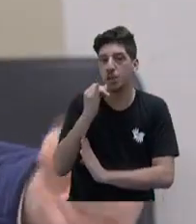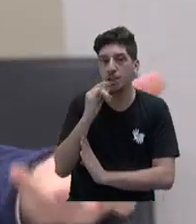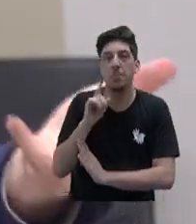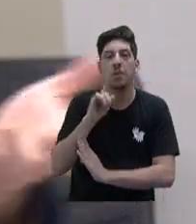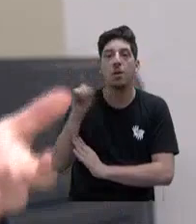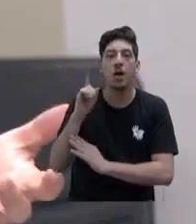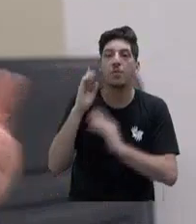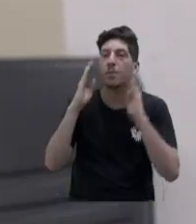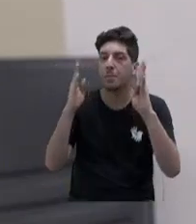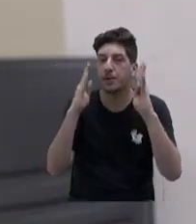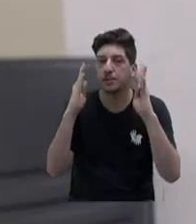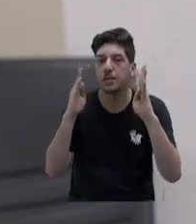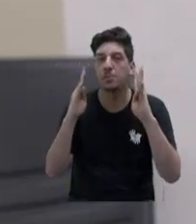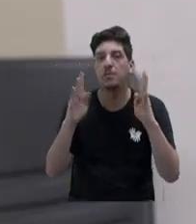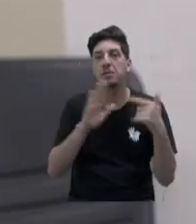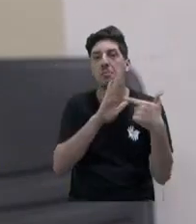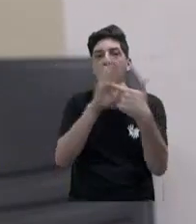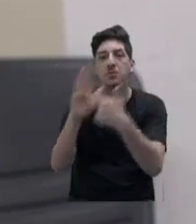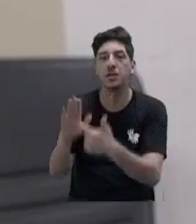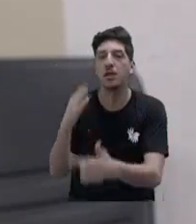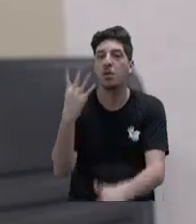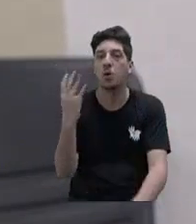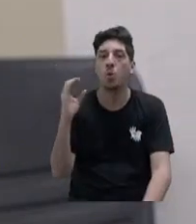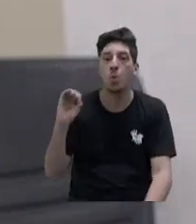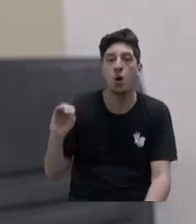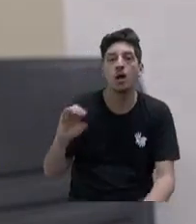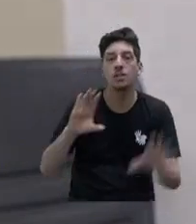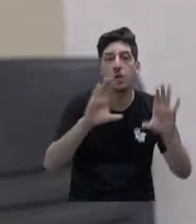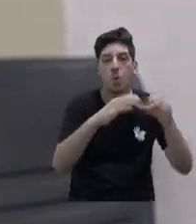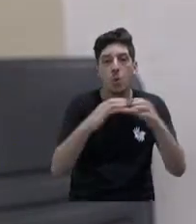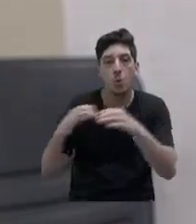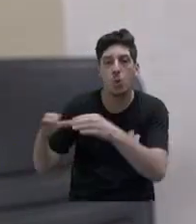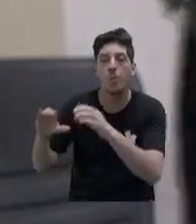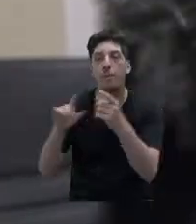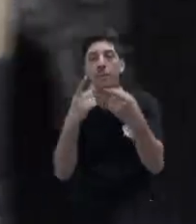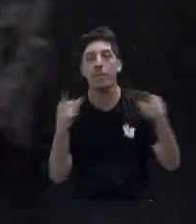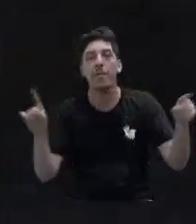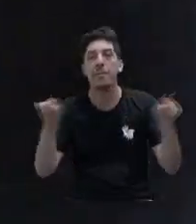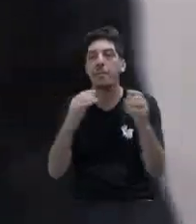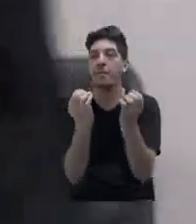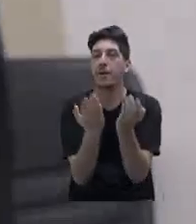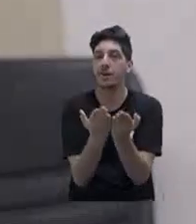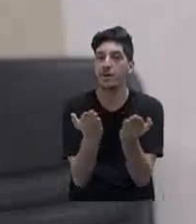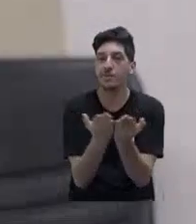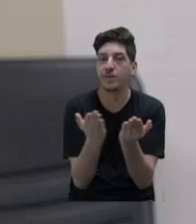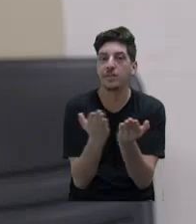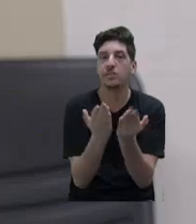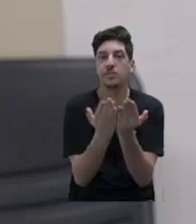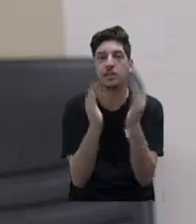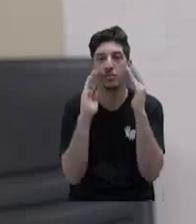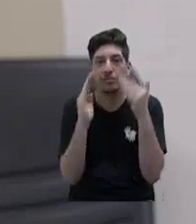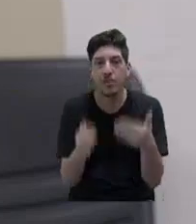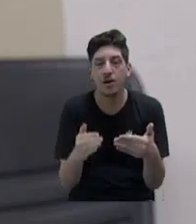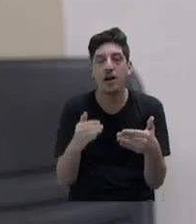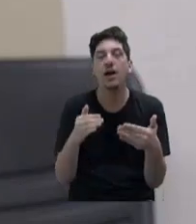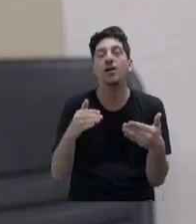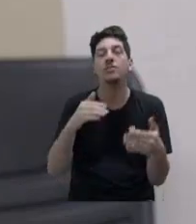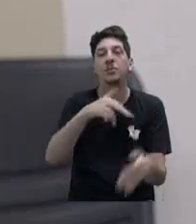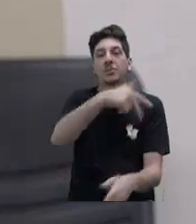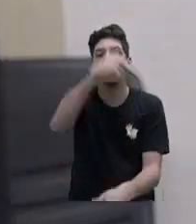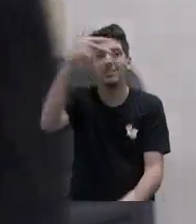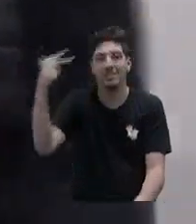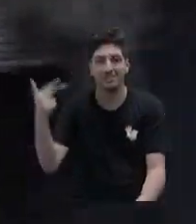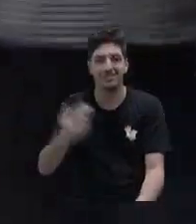da Liberdade, colocar 40 corais gospel para o Natal. Significa compreender a